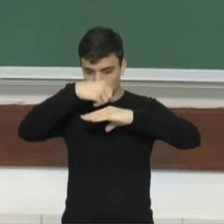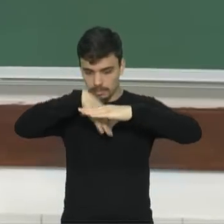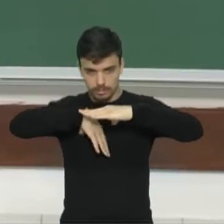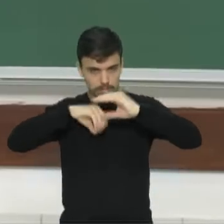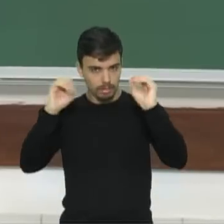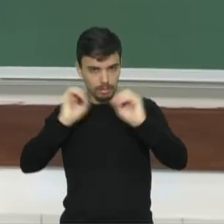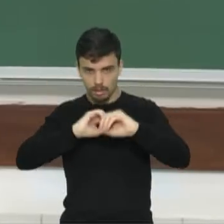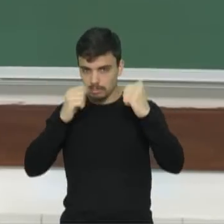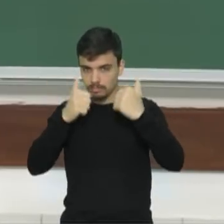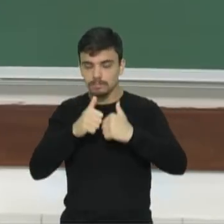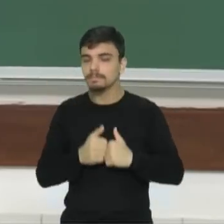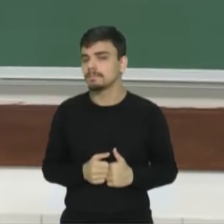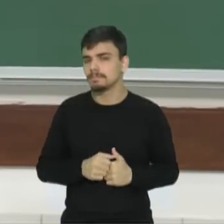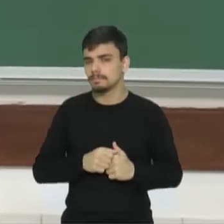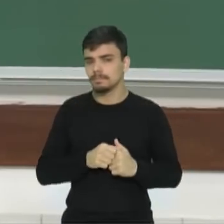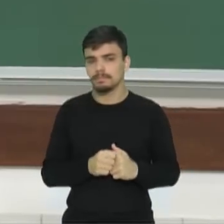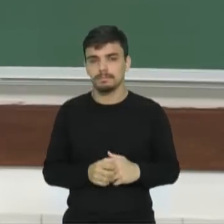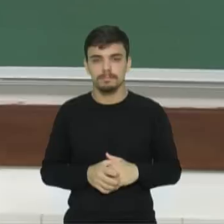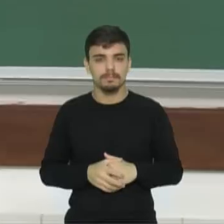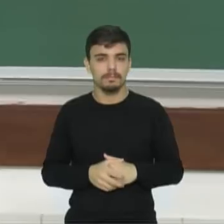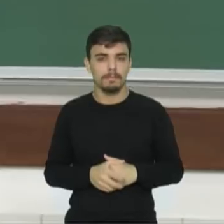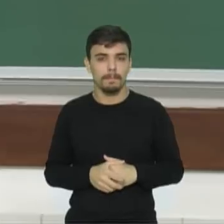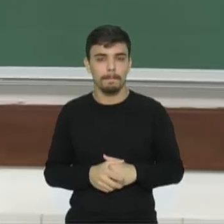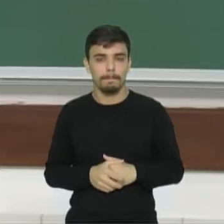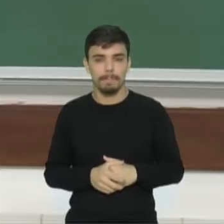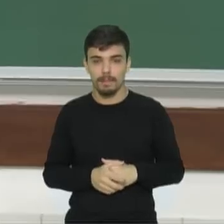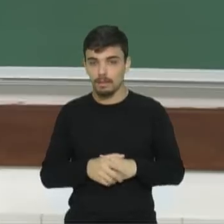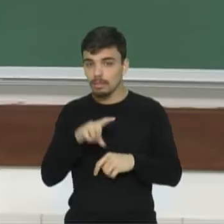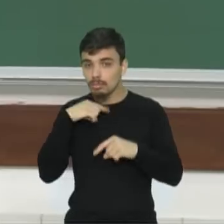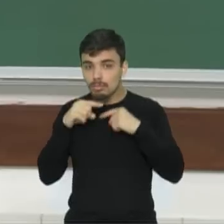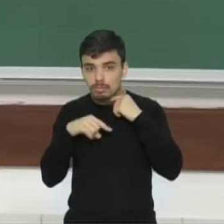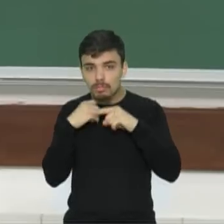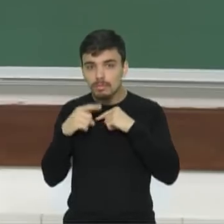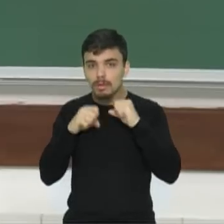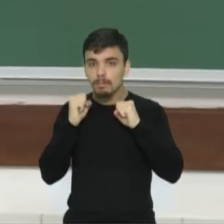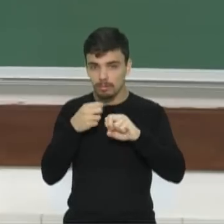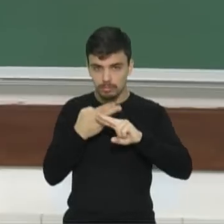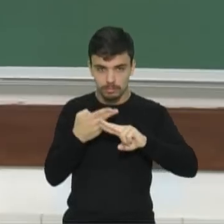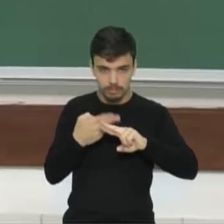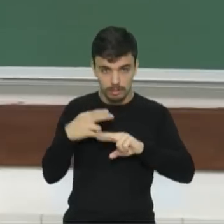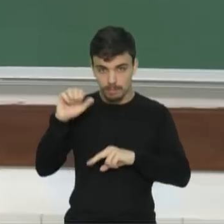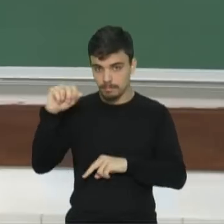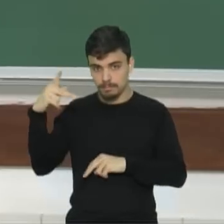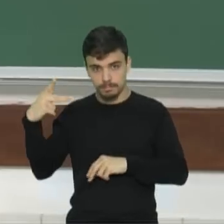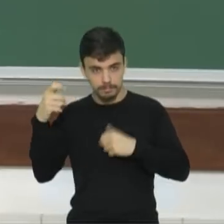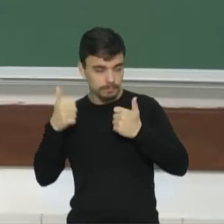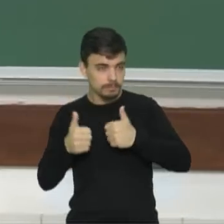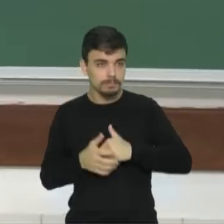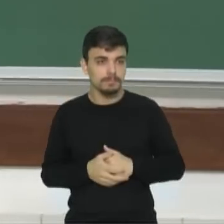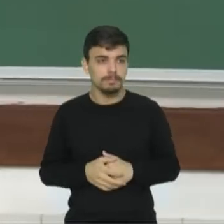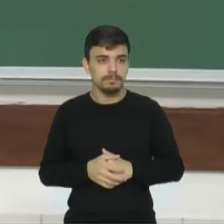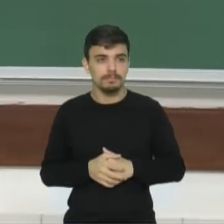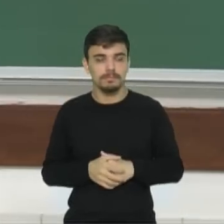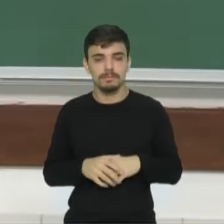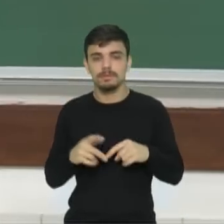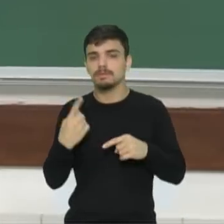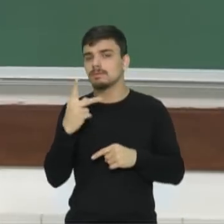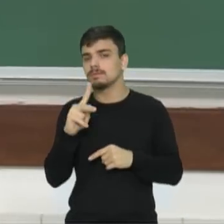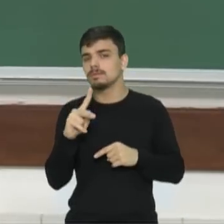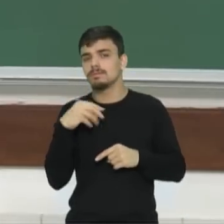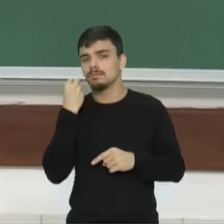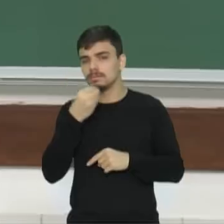mais. Entenderam bem? Que bom. Ficou com dúvidas? Use os aplicativos. E o seu